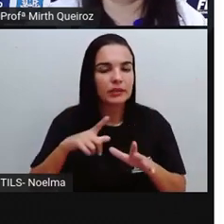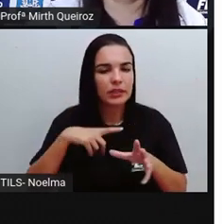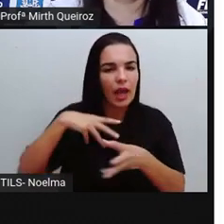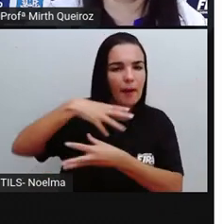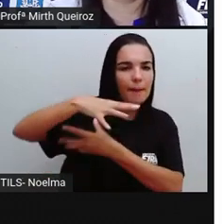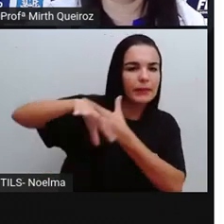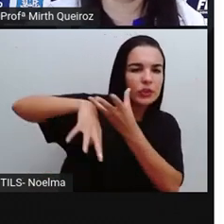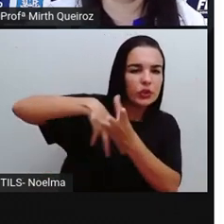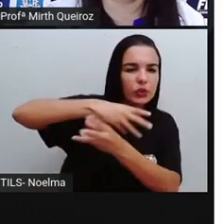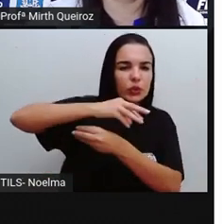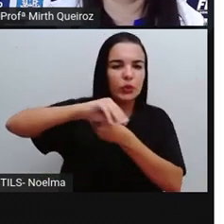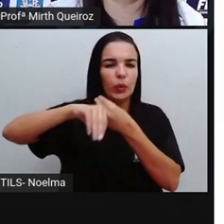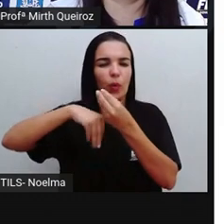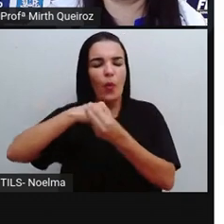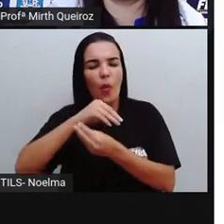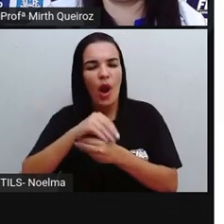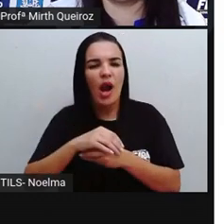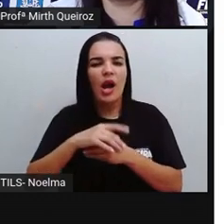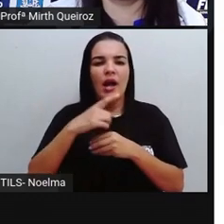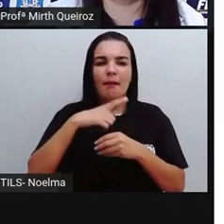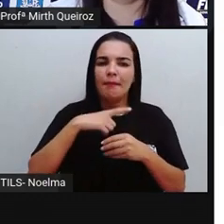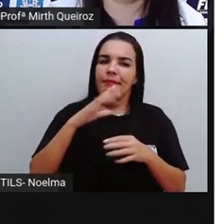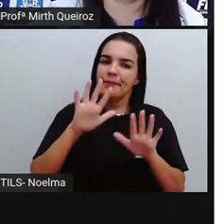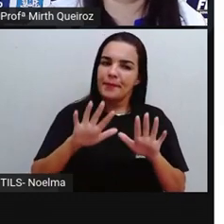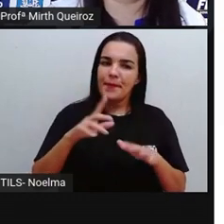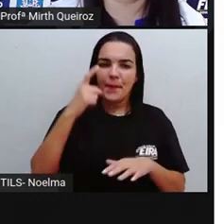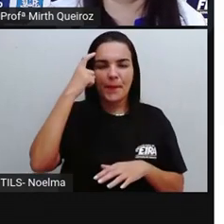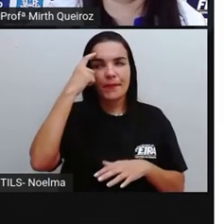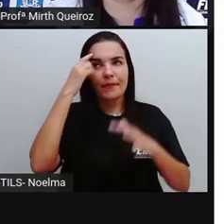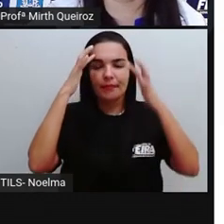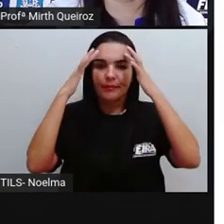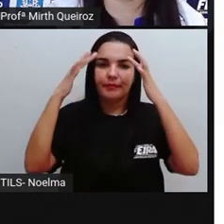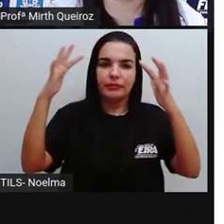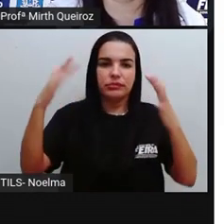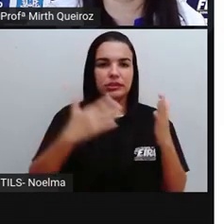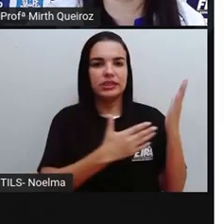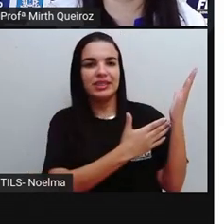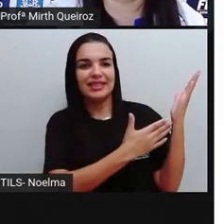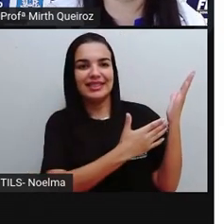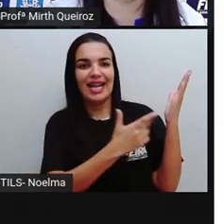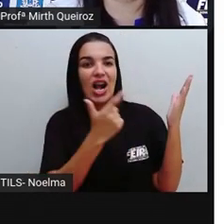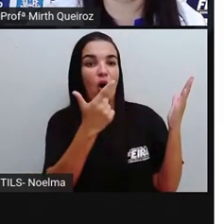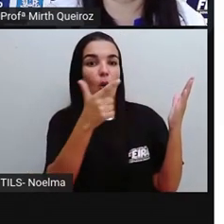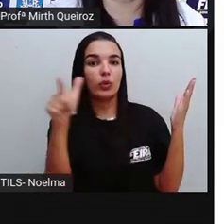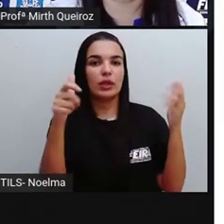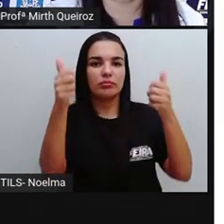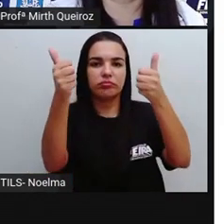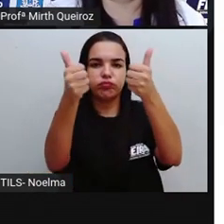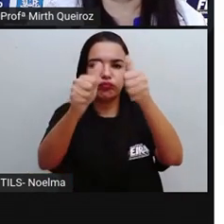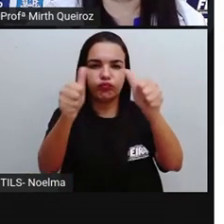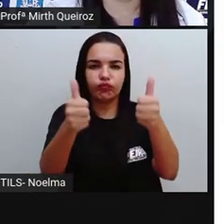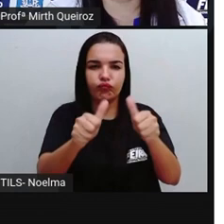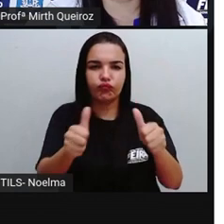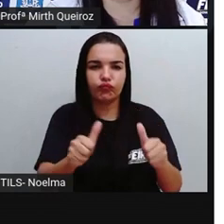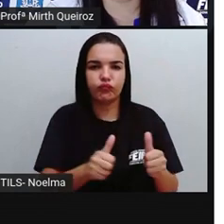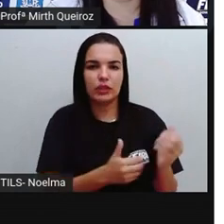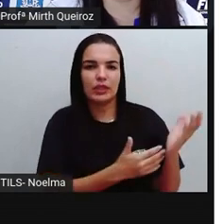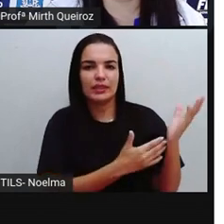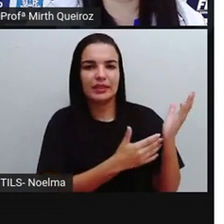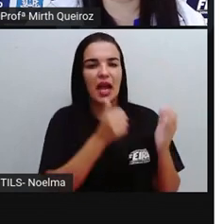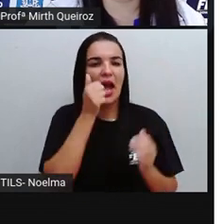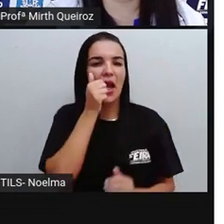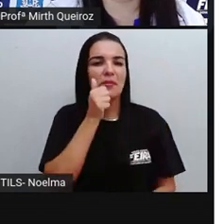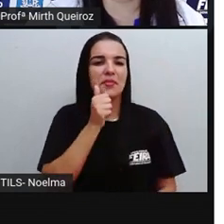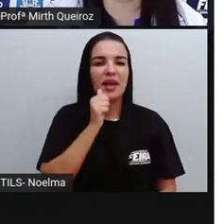né? Então está mais ligado aí ao imaginário. Olha outra obra de arte que ele fez aqui. A Loirinha